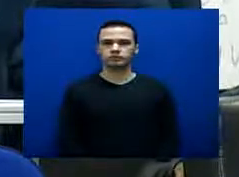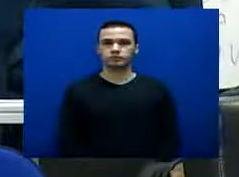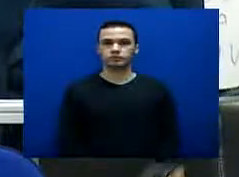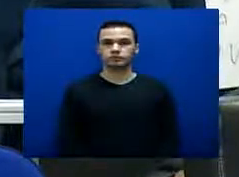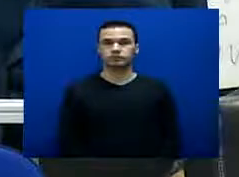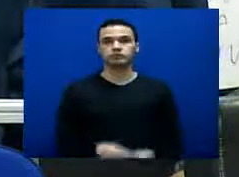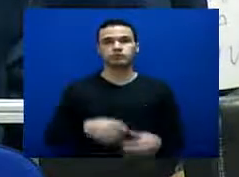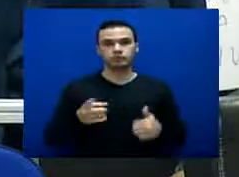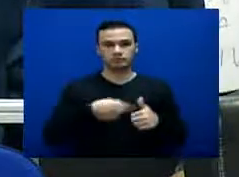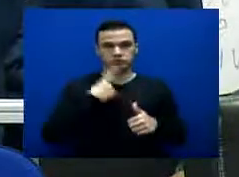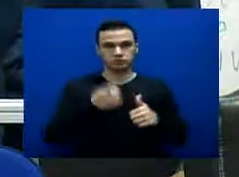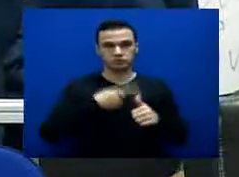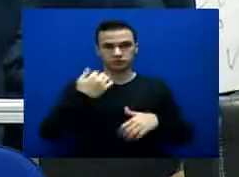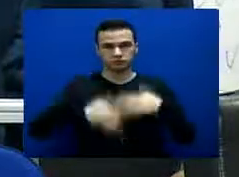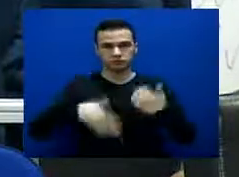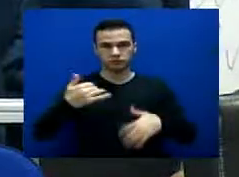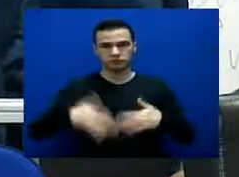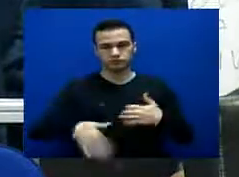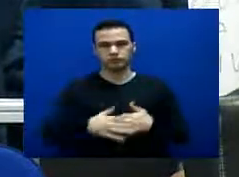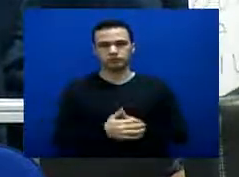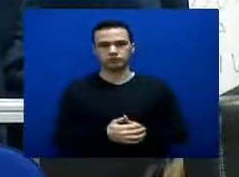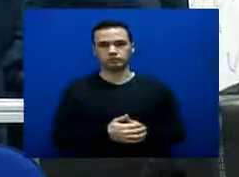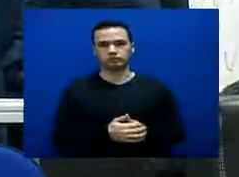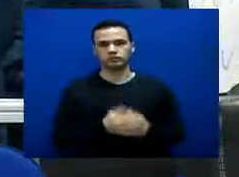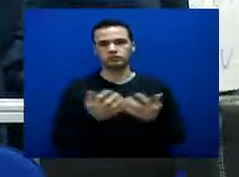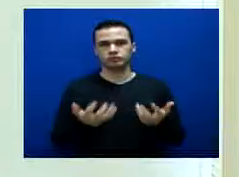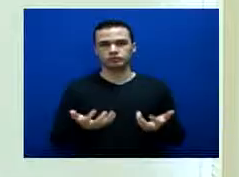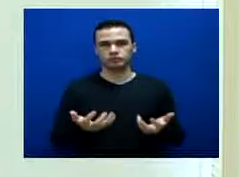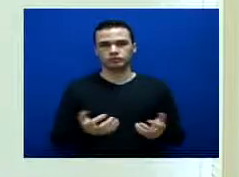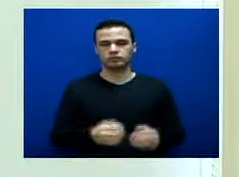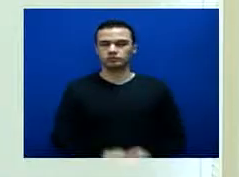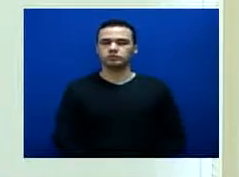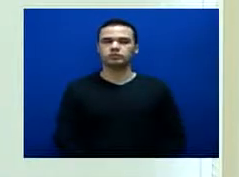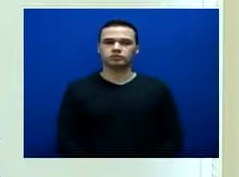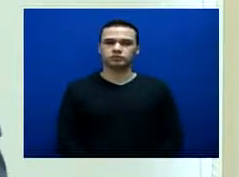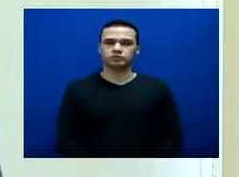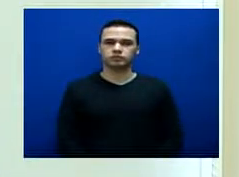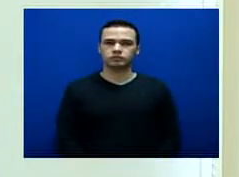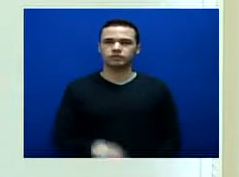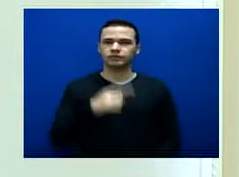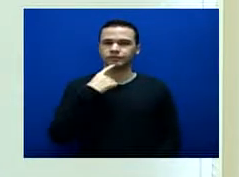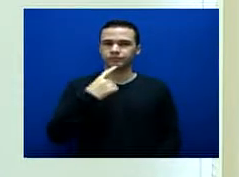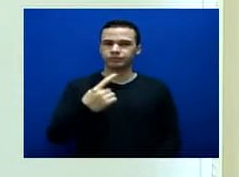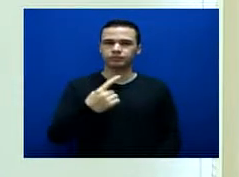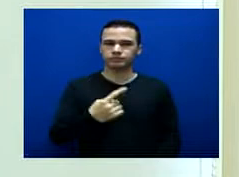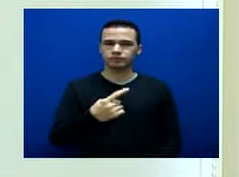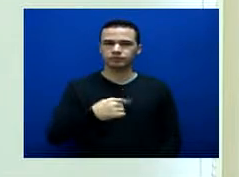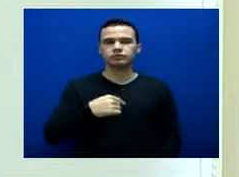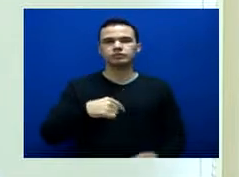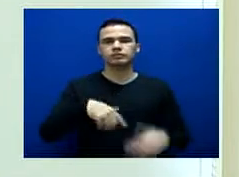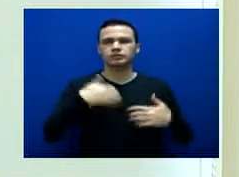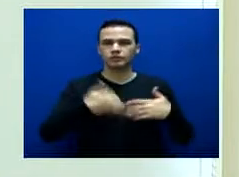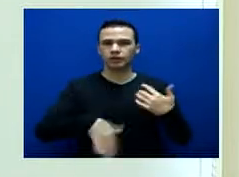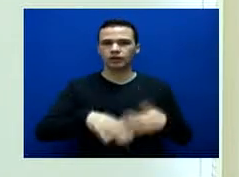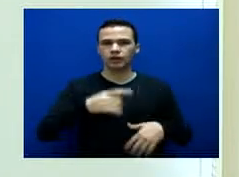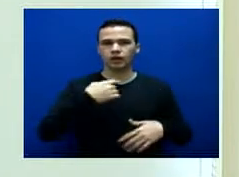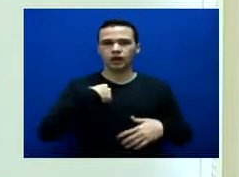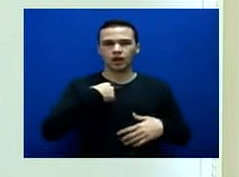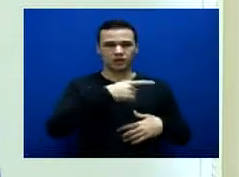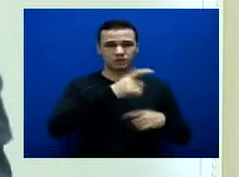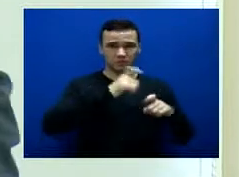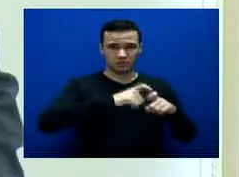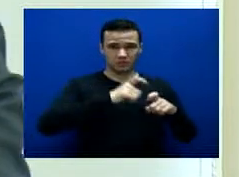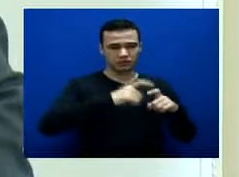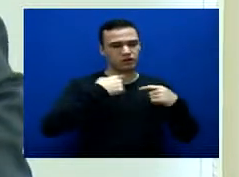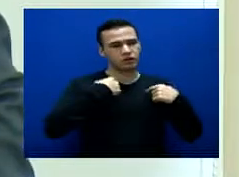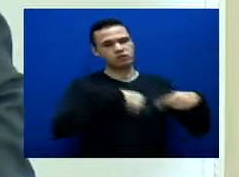Antes de falar desse requerimento, senhor presidente, eu quero aqui citar e dizer que eu não tenho nada contra os médicos, porque eu